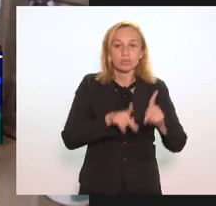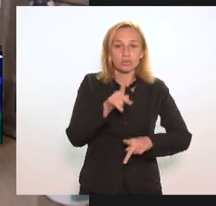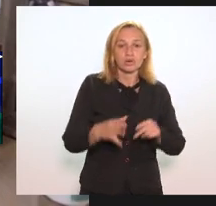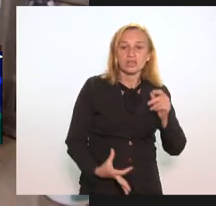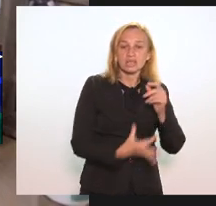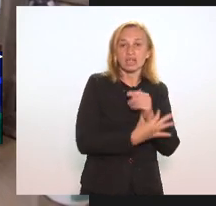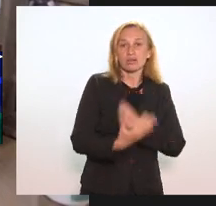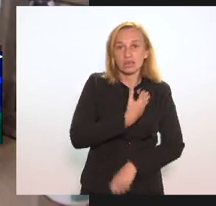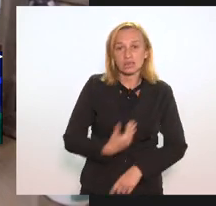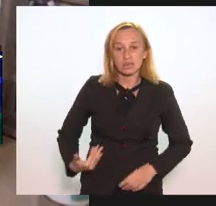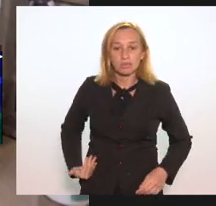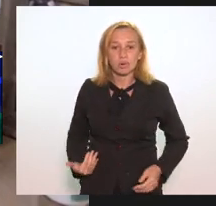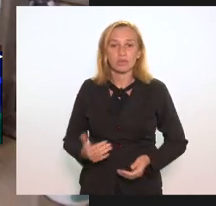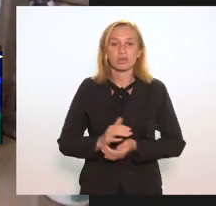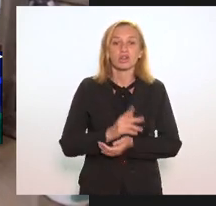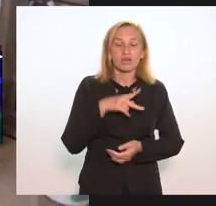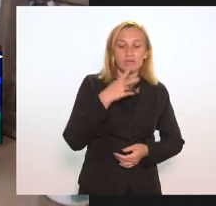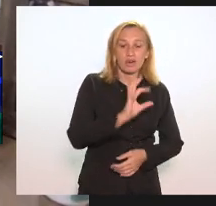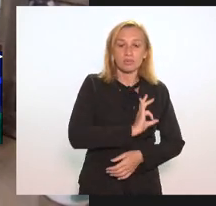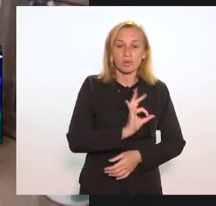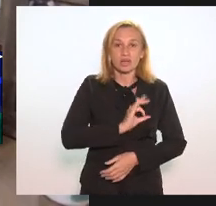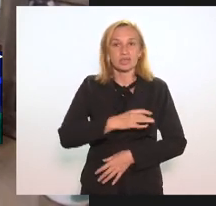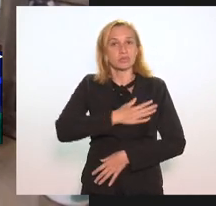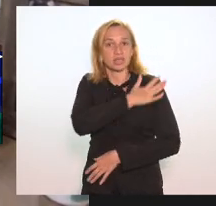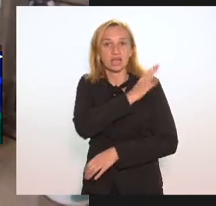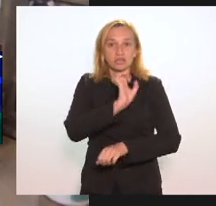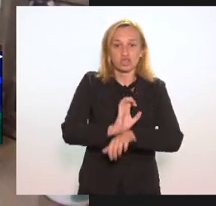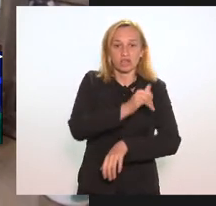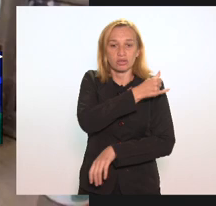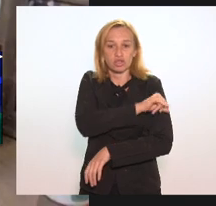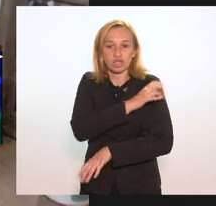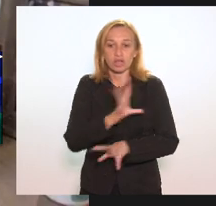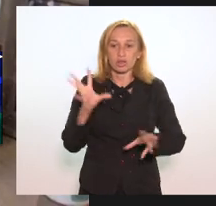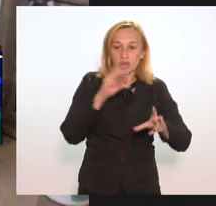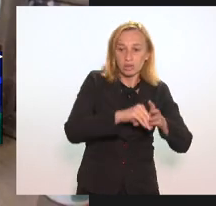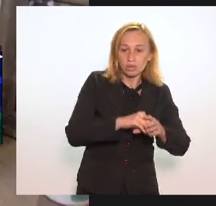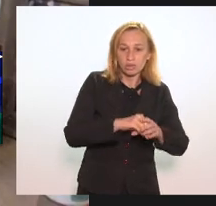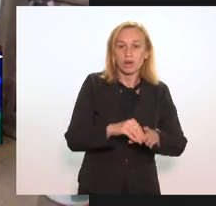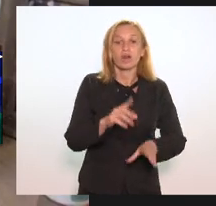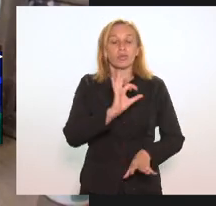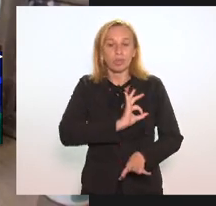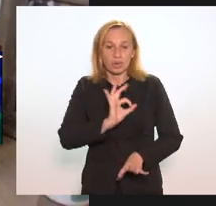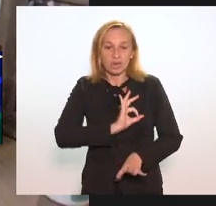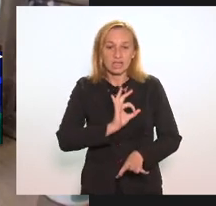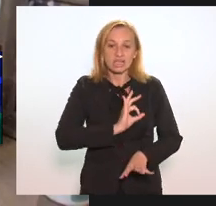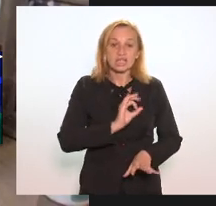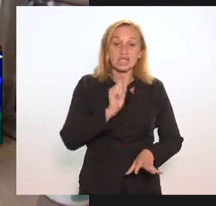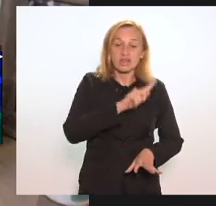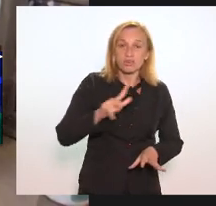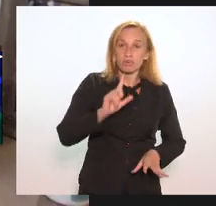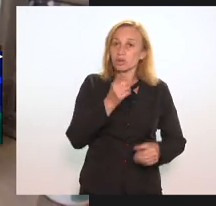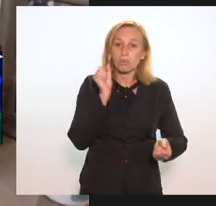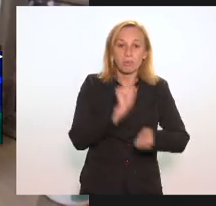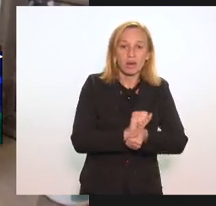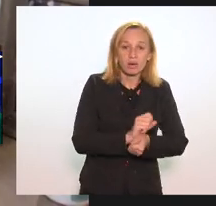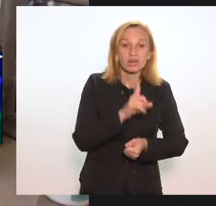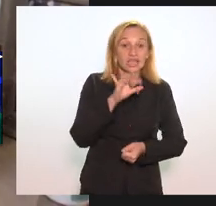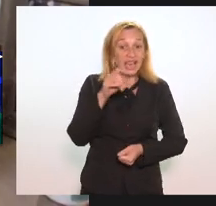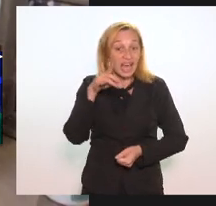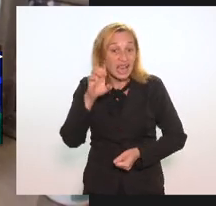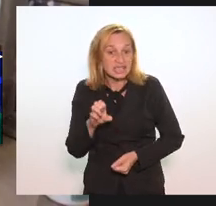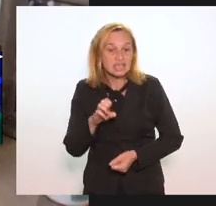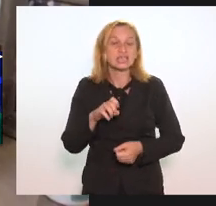Segurança Pública eu coloco lá Polícia Militar do Estado do Rio de Janeiro incluso nisso e coloca a polícia civil que não parou eu coloco de gás